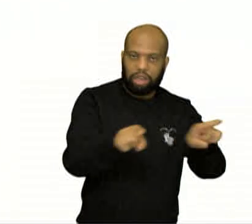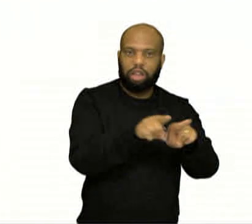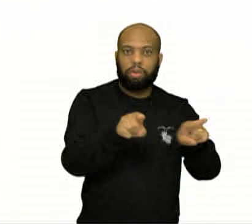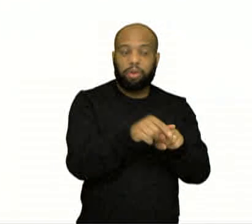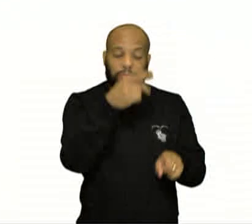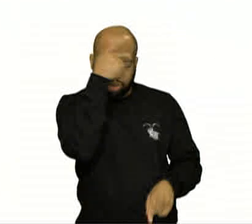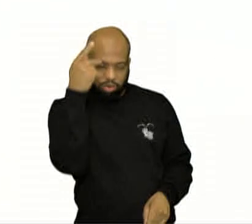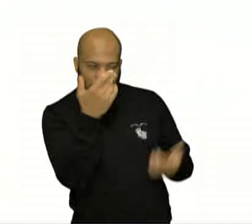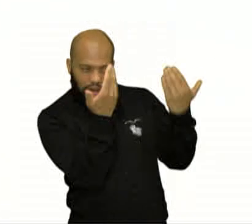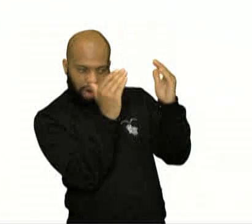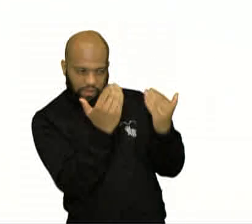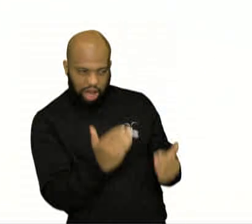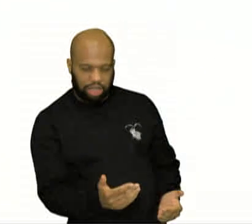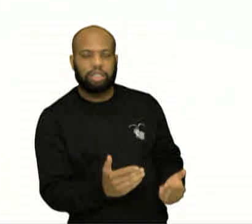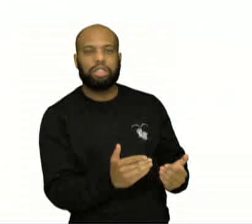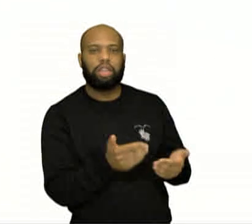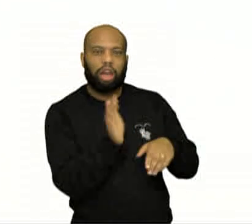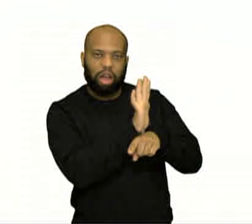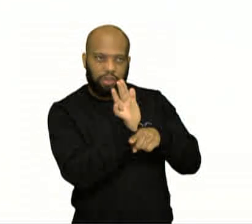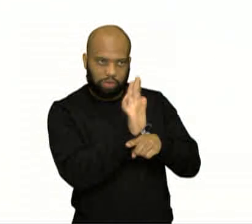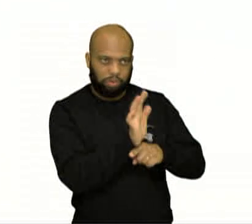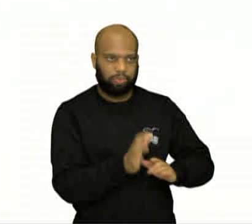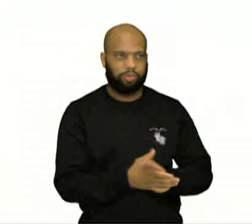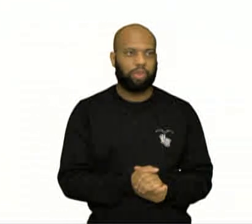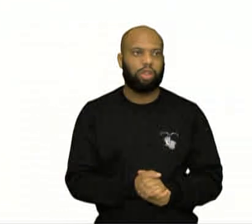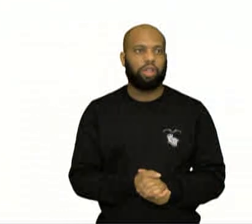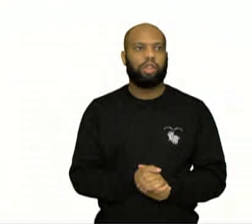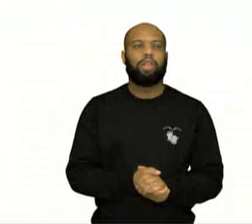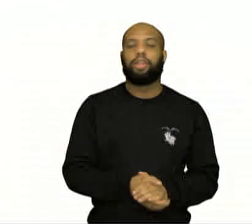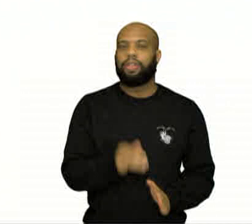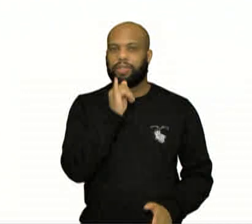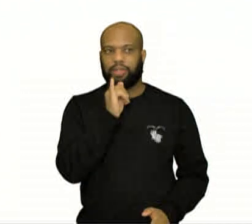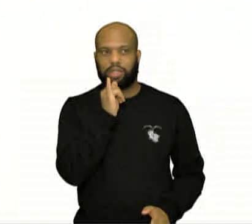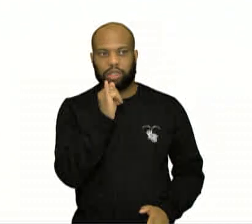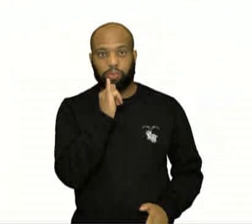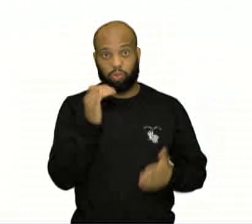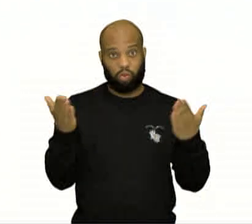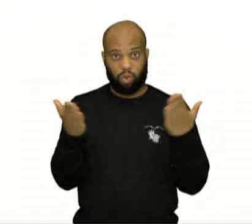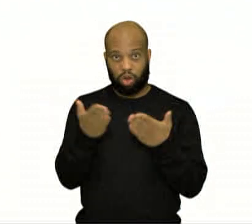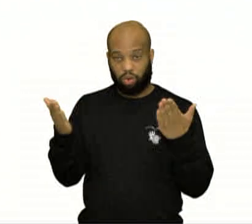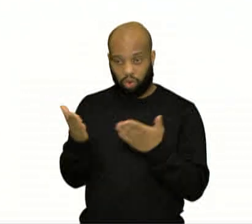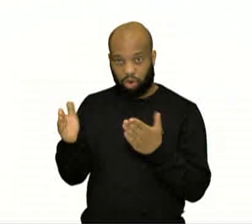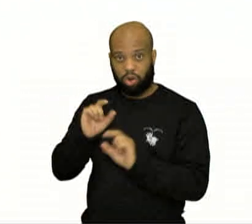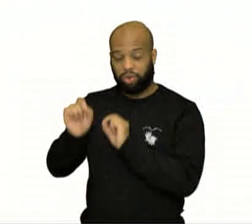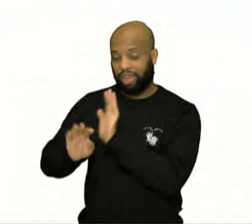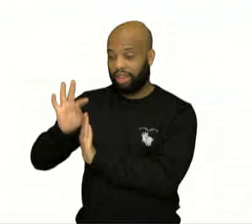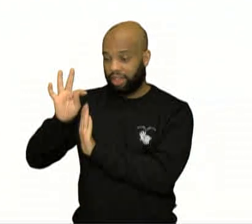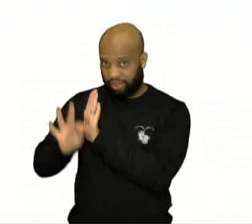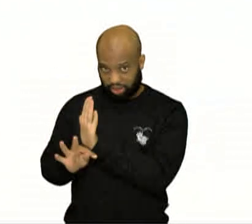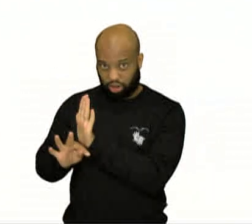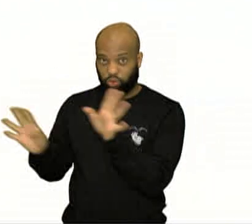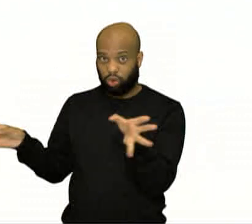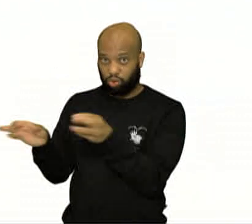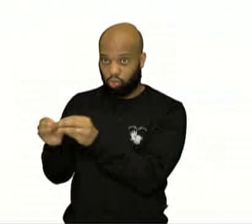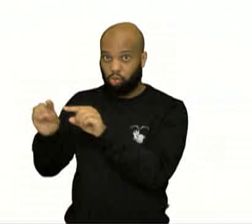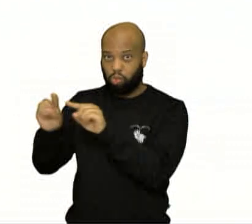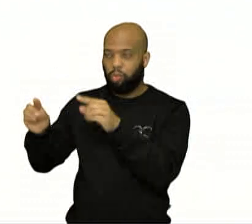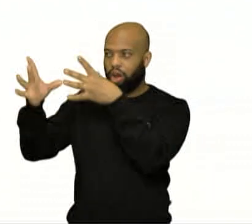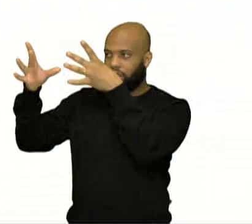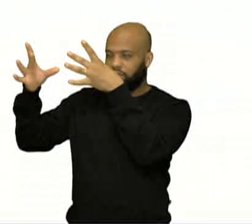resenhista avalia o filme Pantera Negra. Então vejam lá, no exemplo da descritiva, observa-se uma linguagem